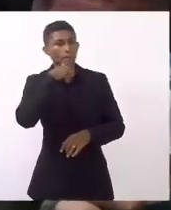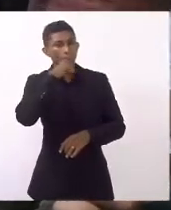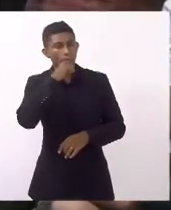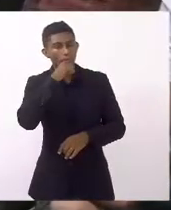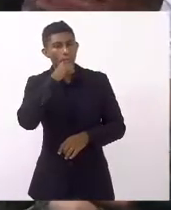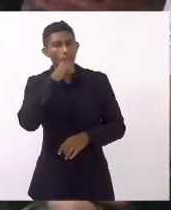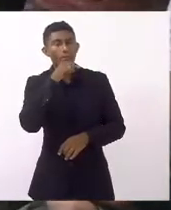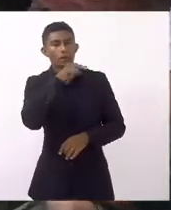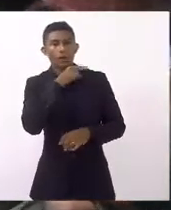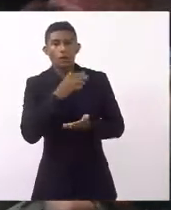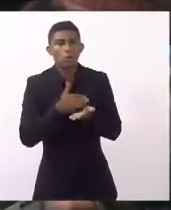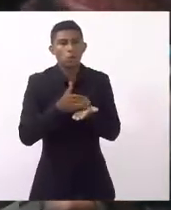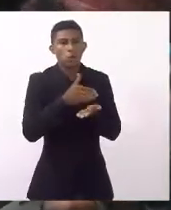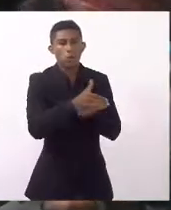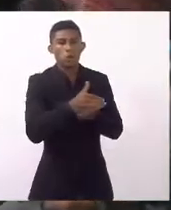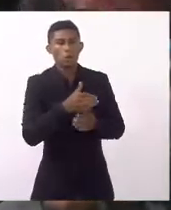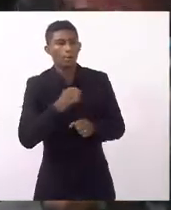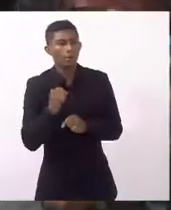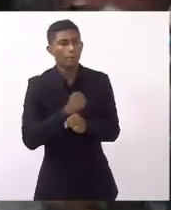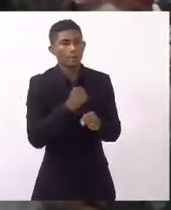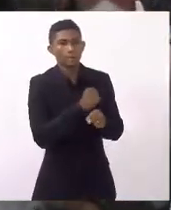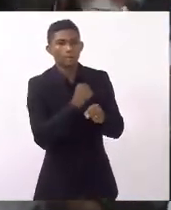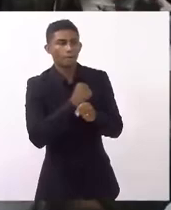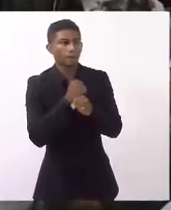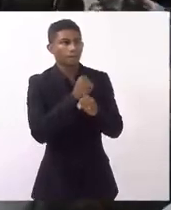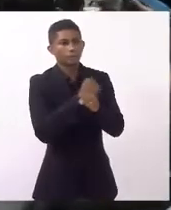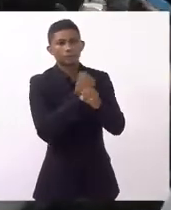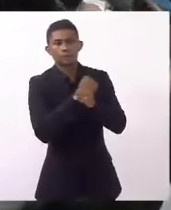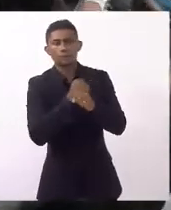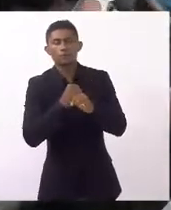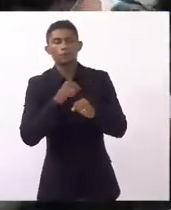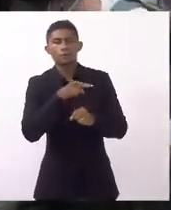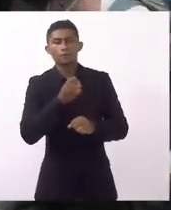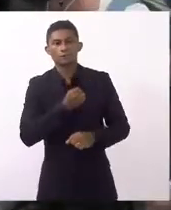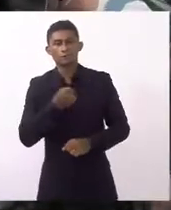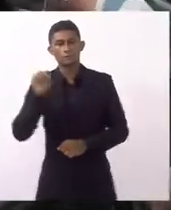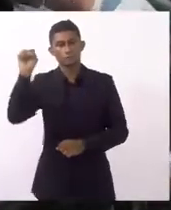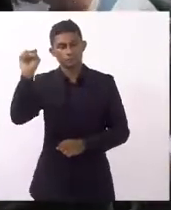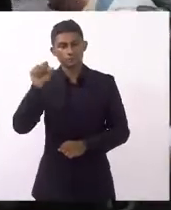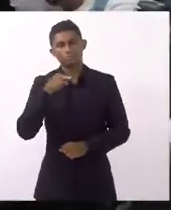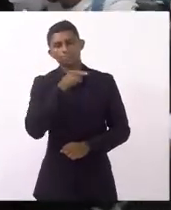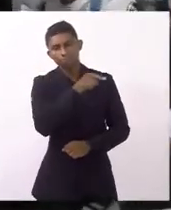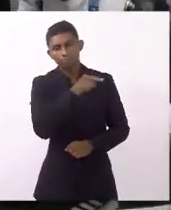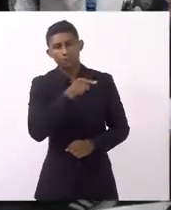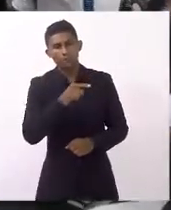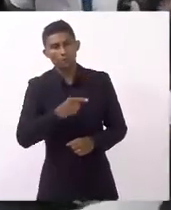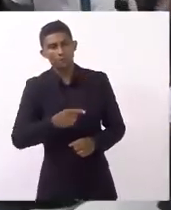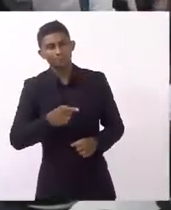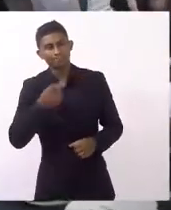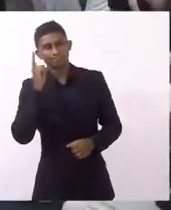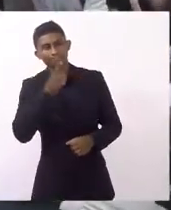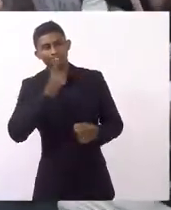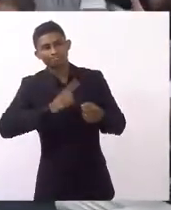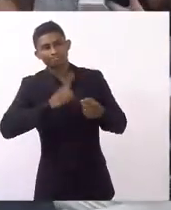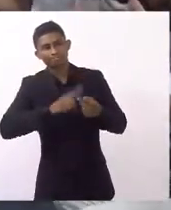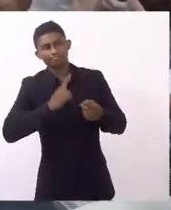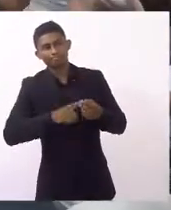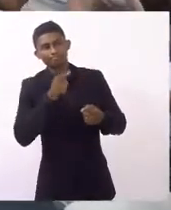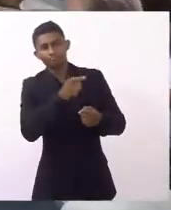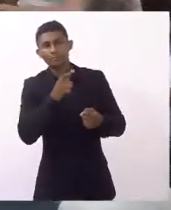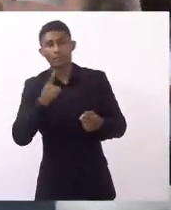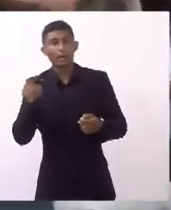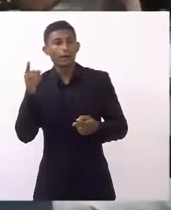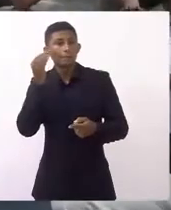começou a construir no seu o seu Axé que foi severamente ameaçada pelas tentativas de